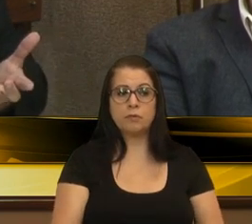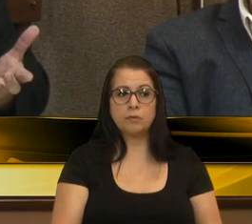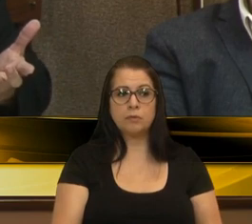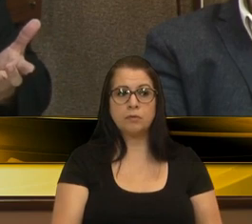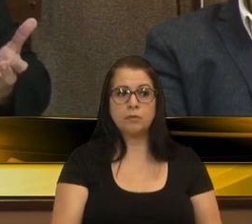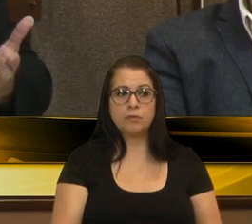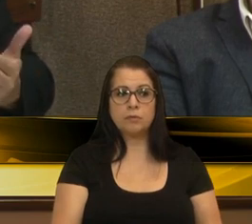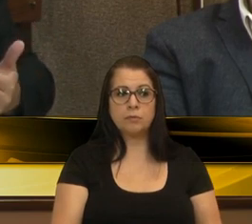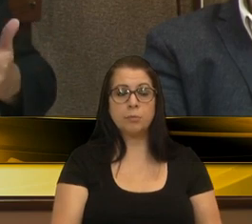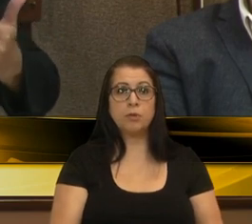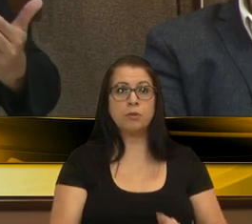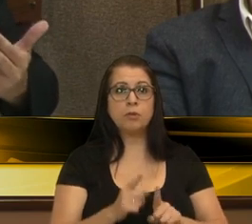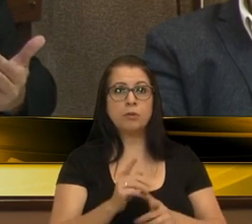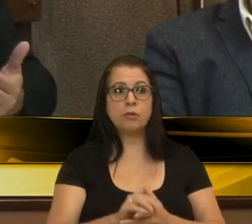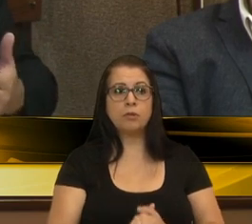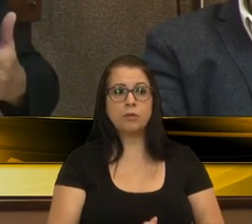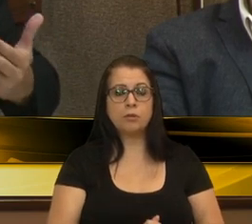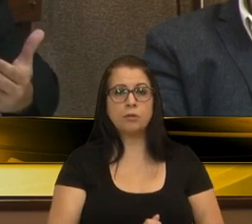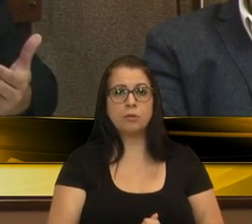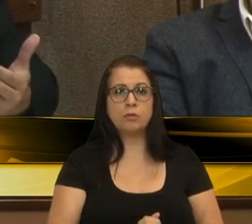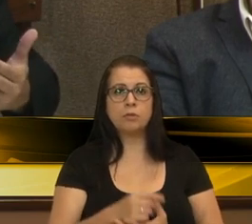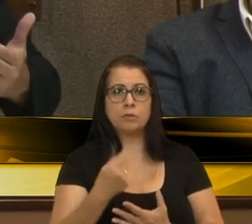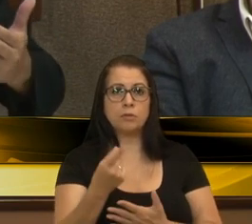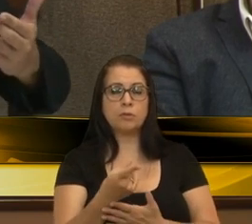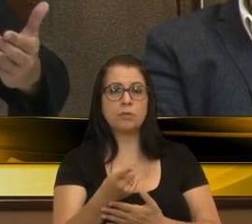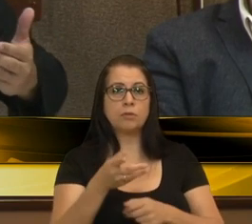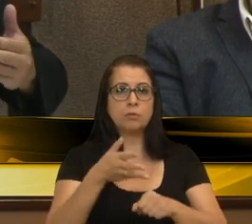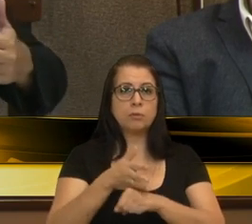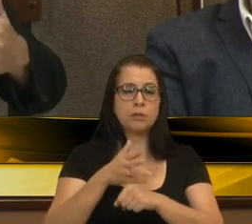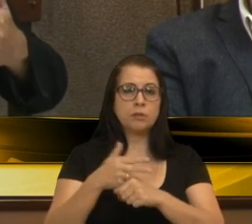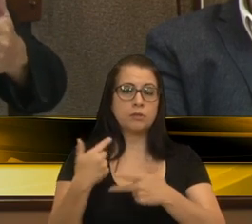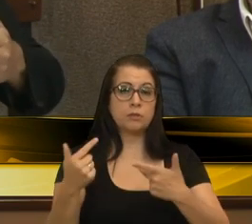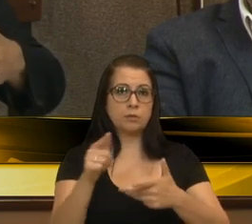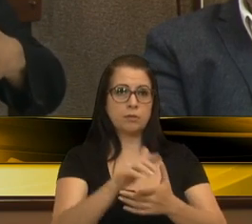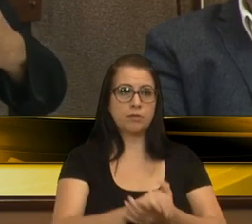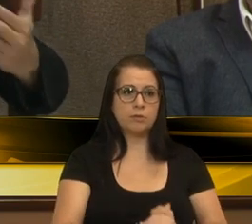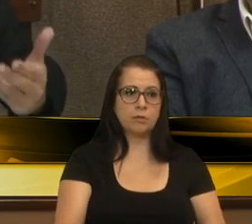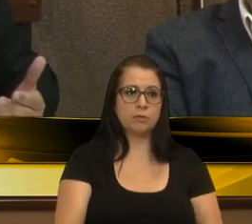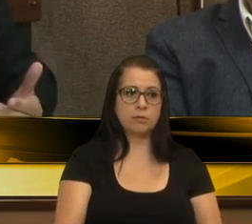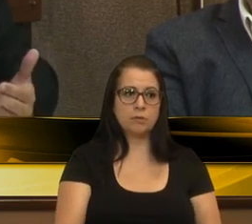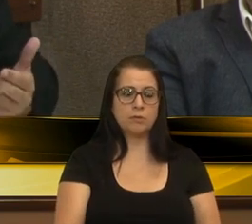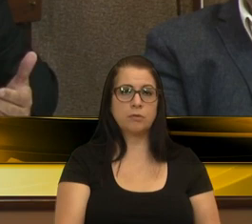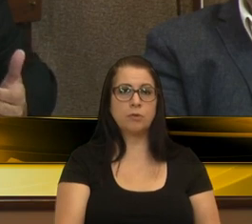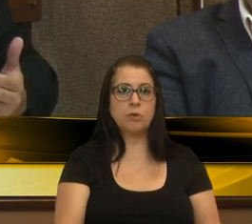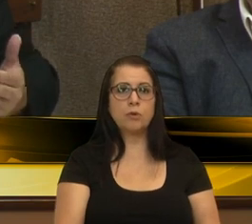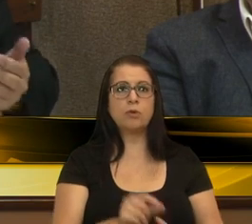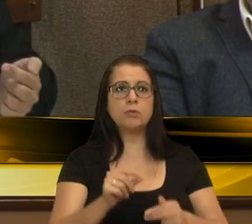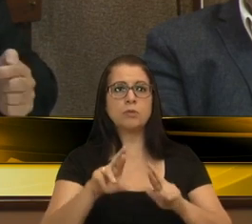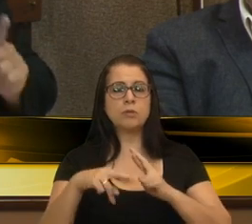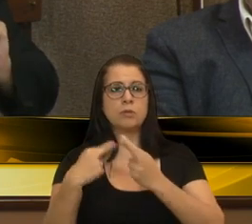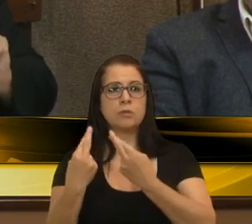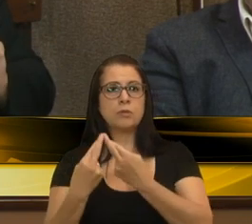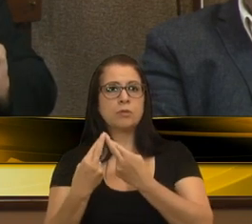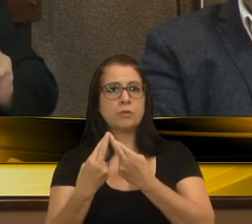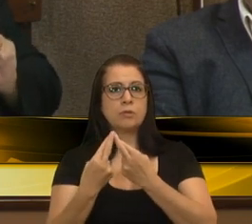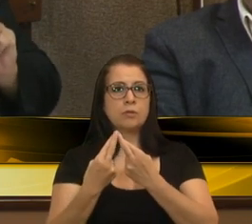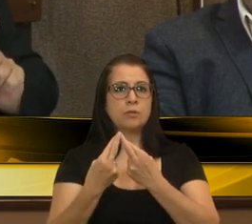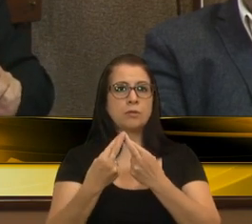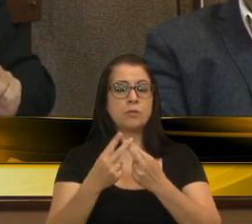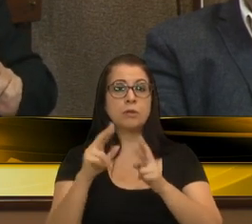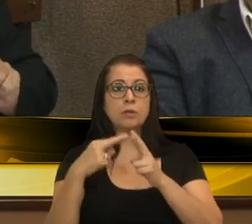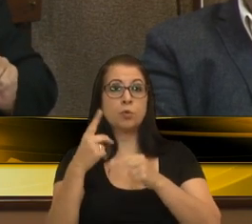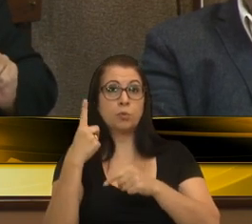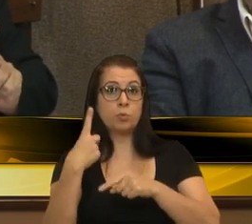o Conselho Consultivo, quando foi chamado, ele participou, mas, de qualquer maneira, aconteceram poucas reuniões do Conselho Consultivo, ano passado uma,